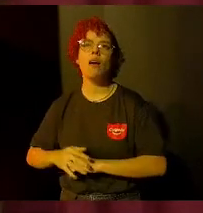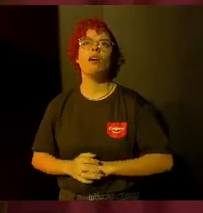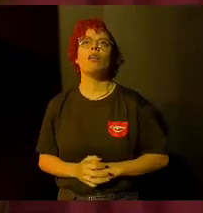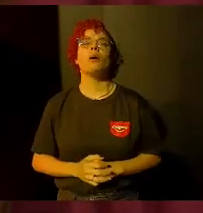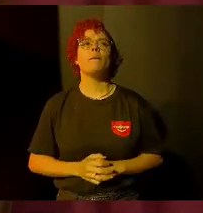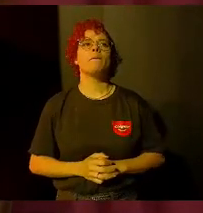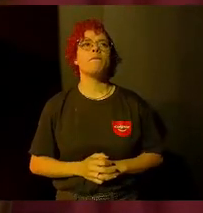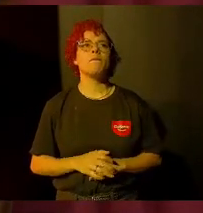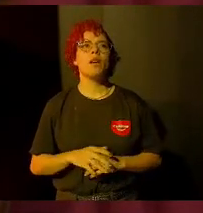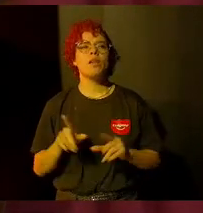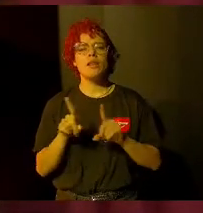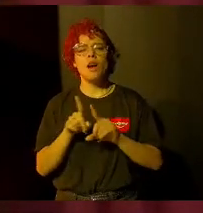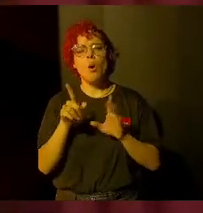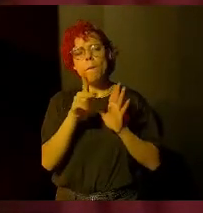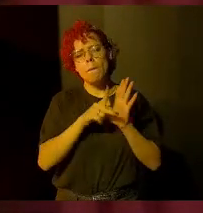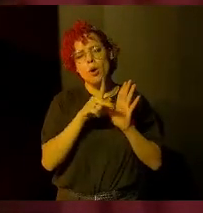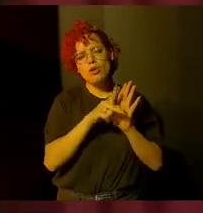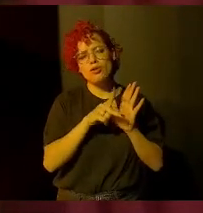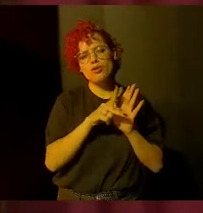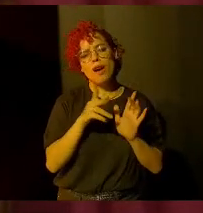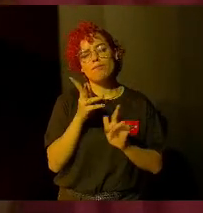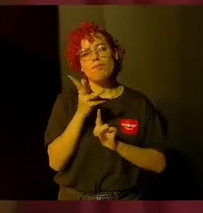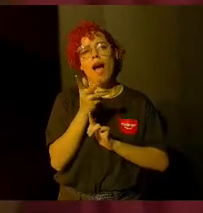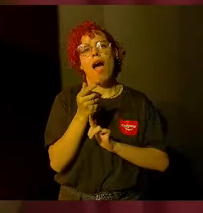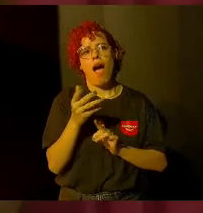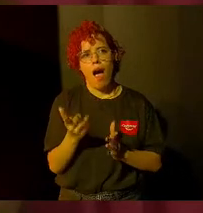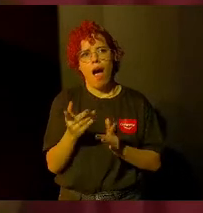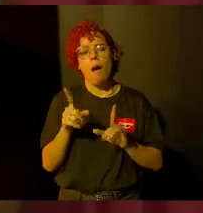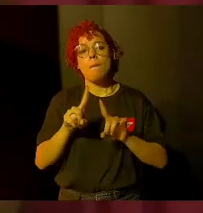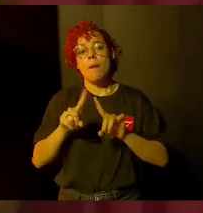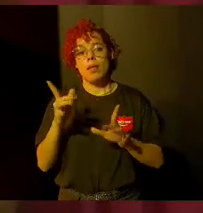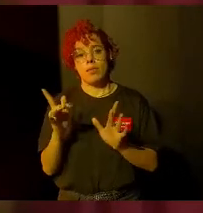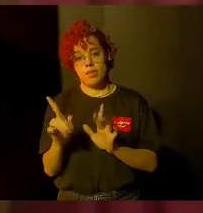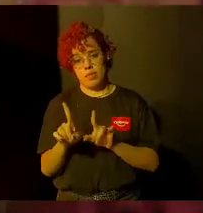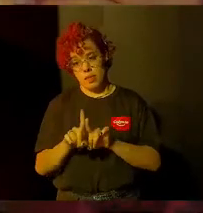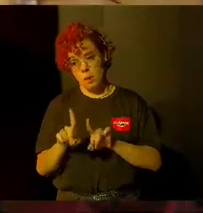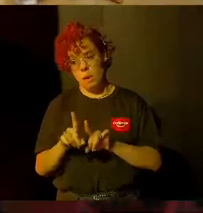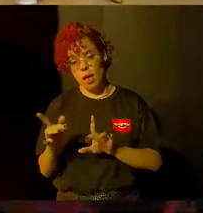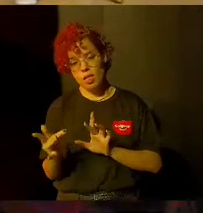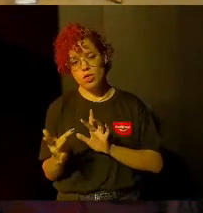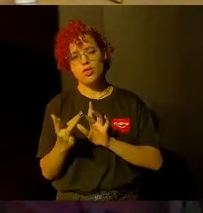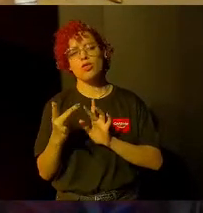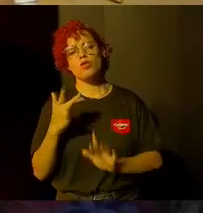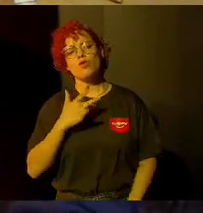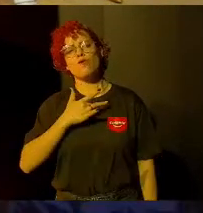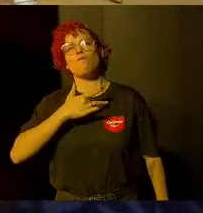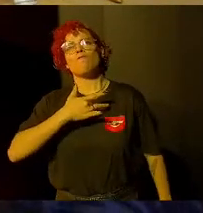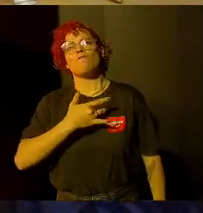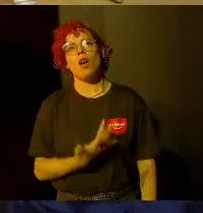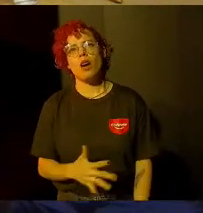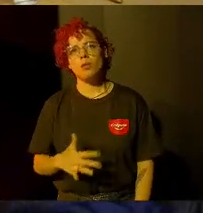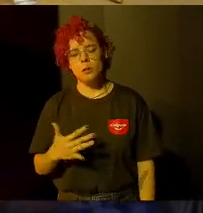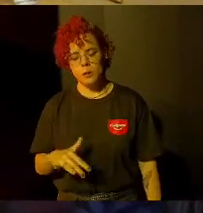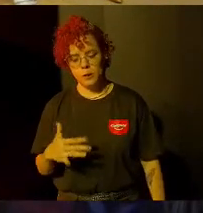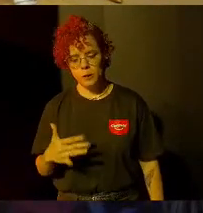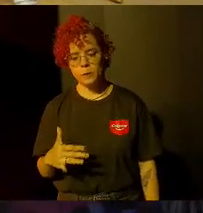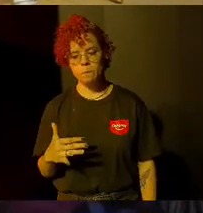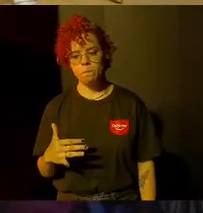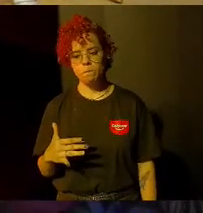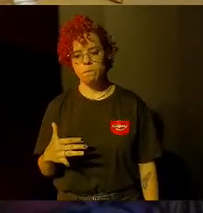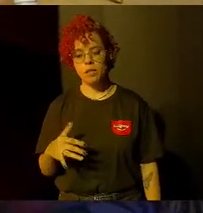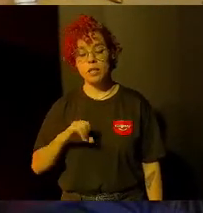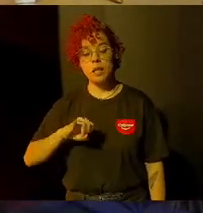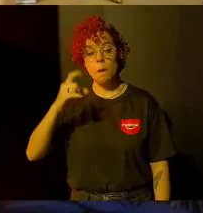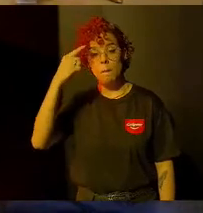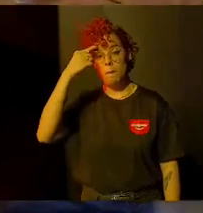que não é um projeto político estético Mas ele nos toca também em algum lugar se a gente for pensar